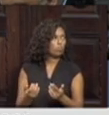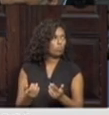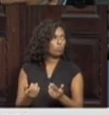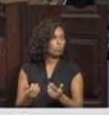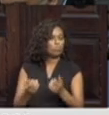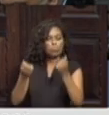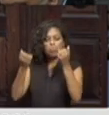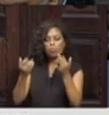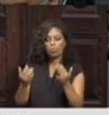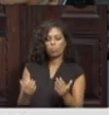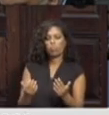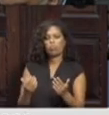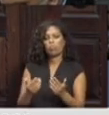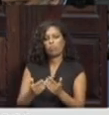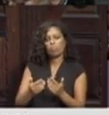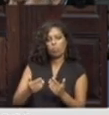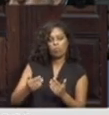vegetal